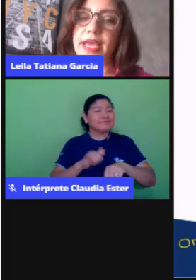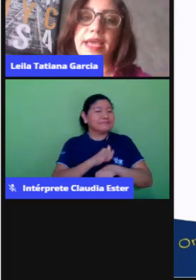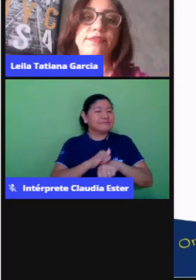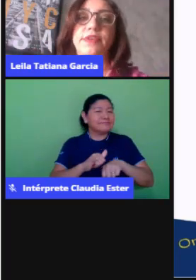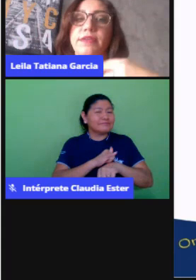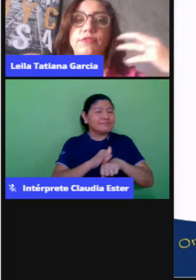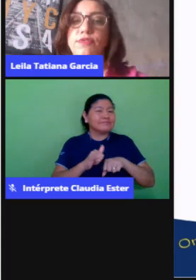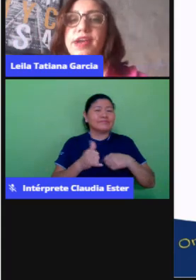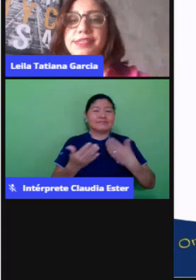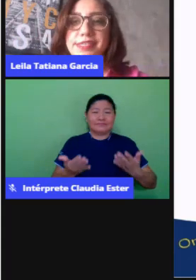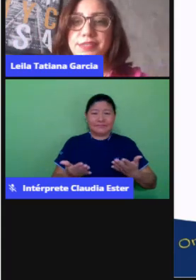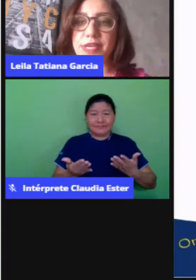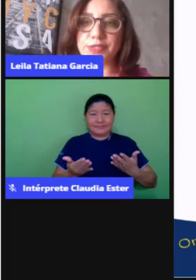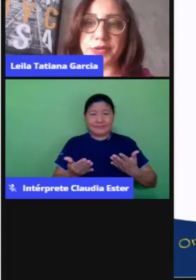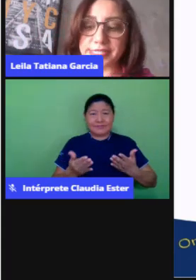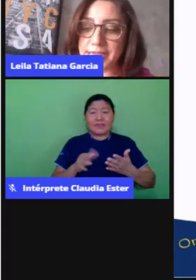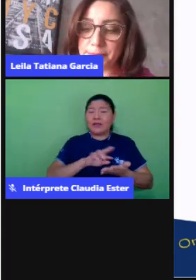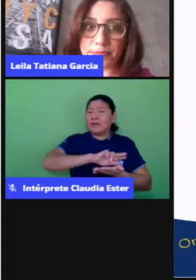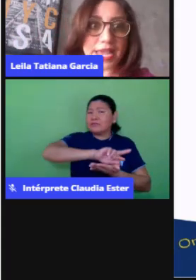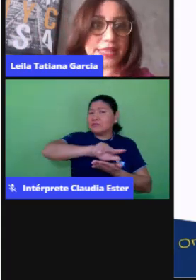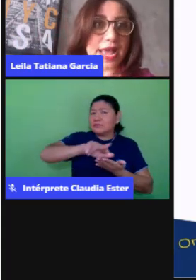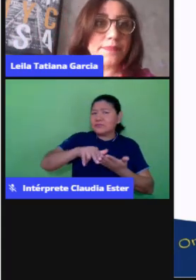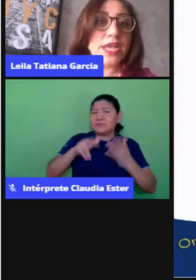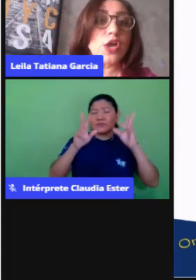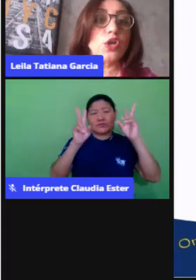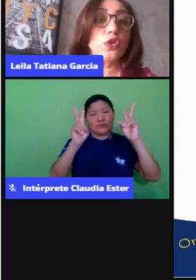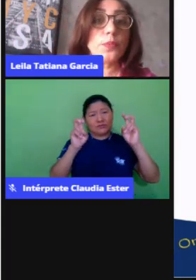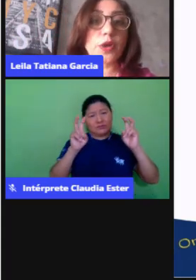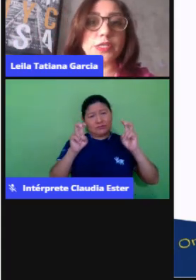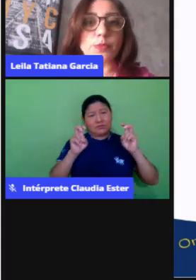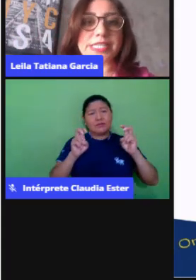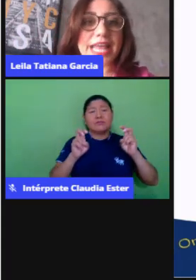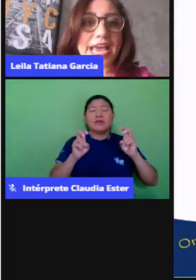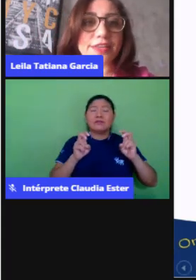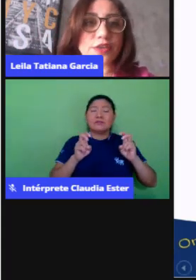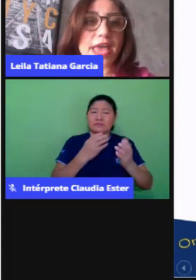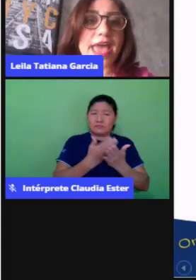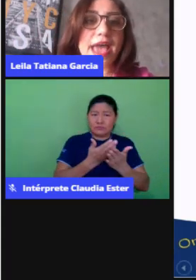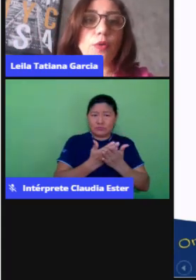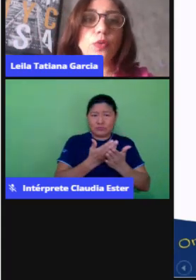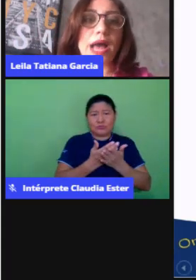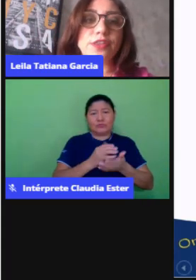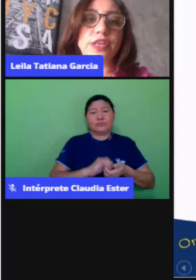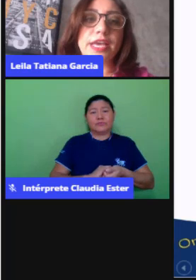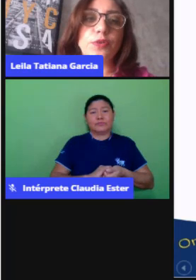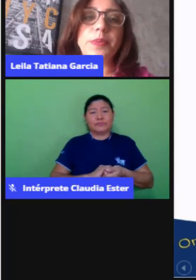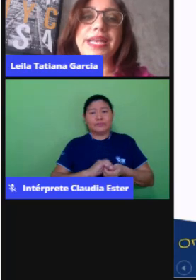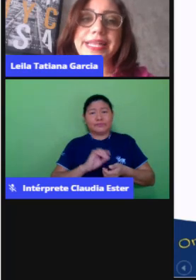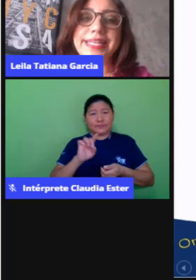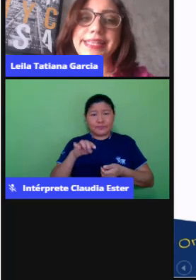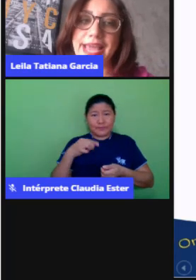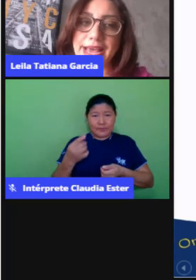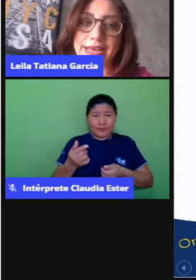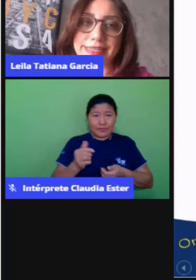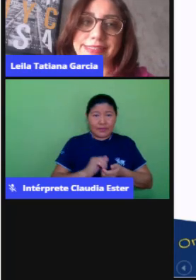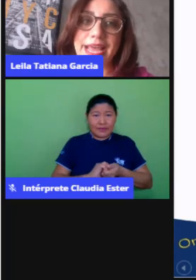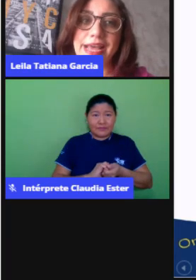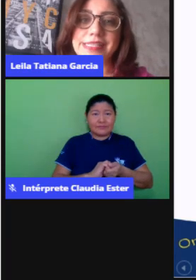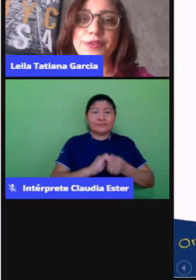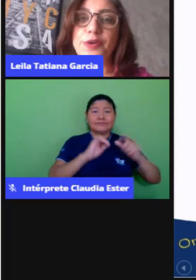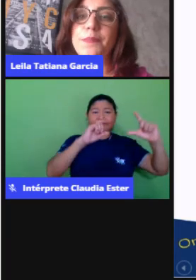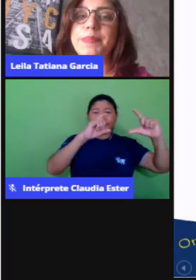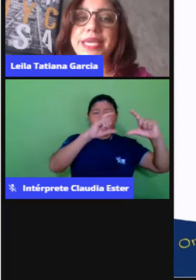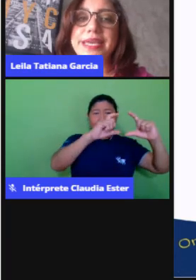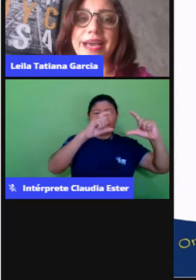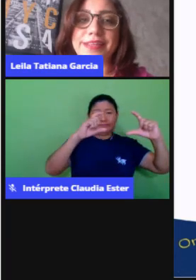vivos, enfim, diversas situações aí, tá? No próximo slide é a tirinha do planeta Terra,